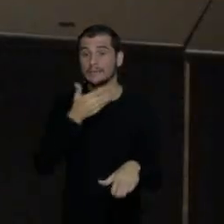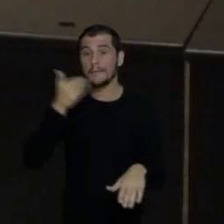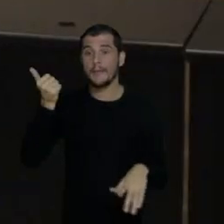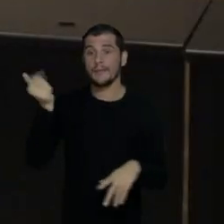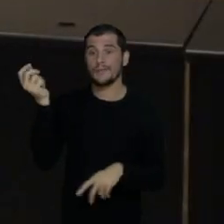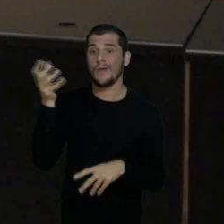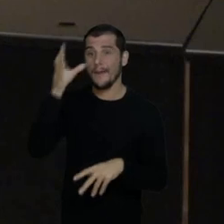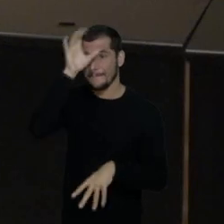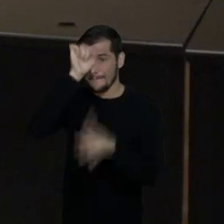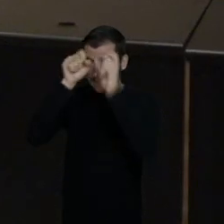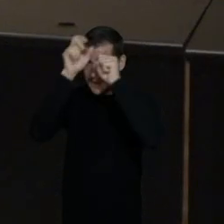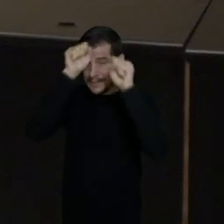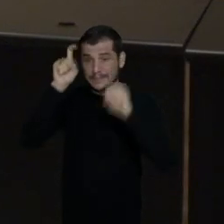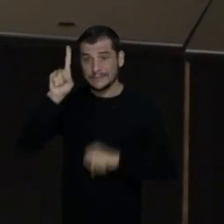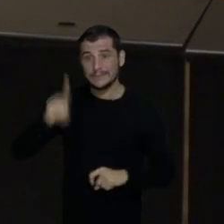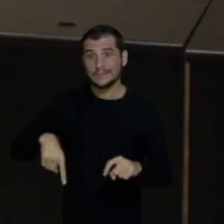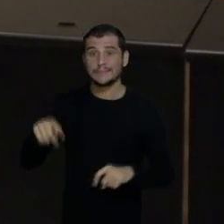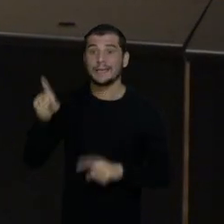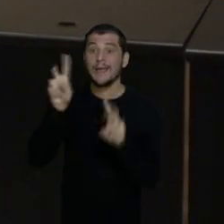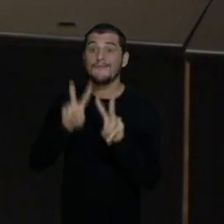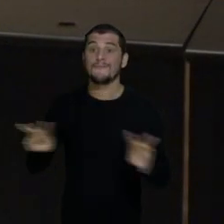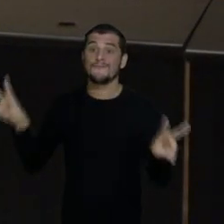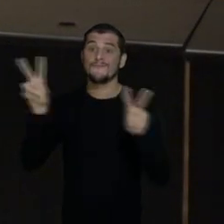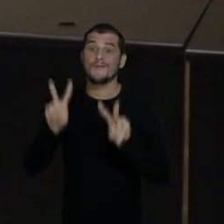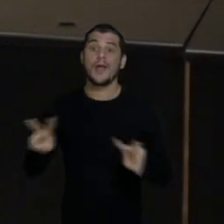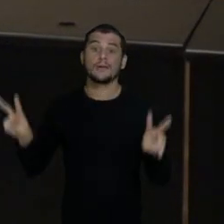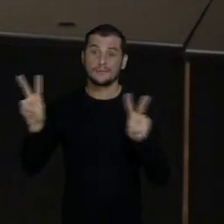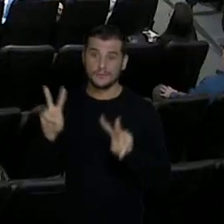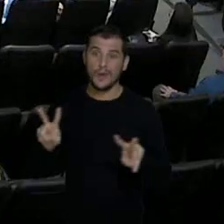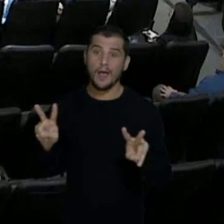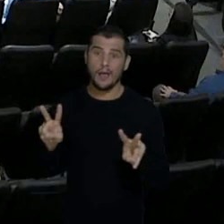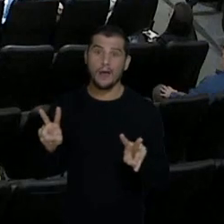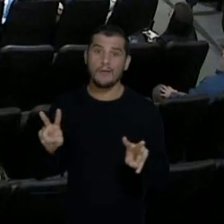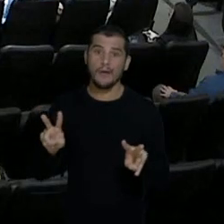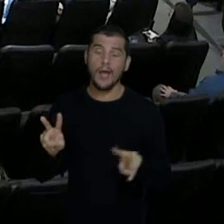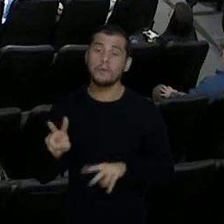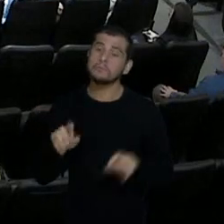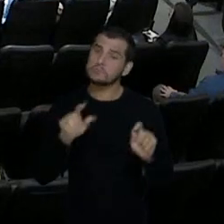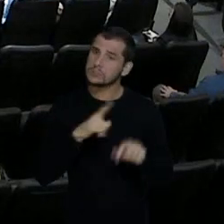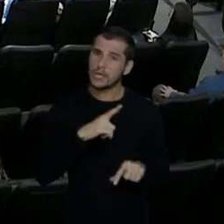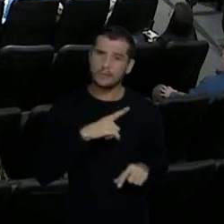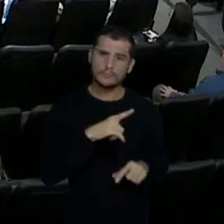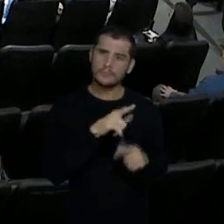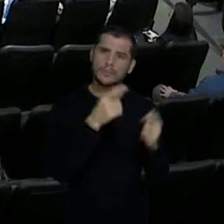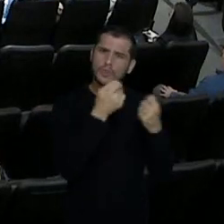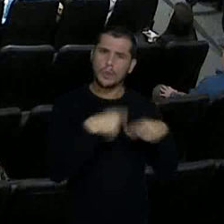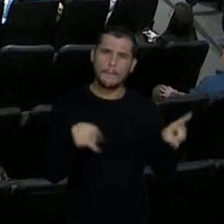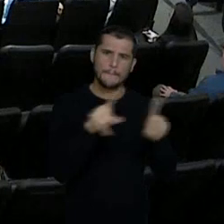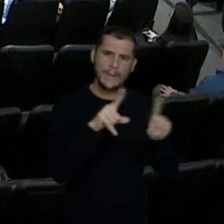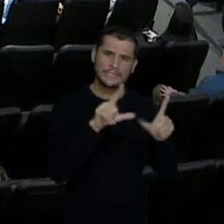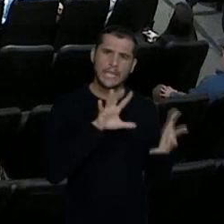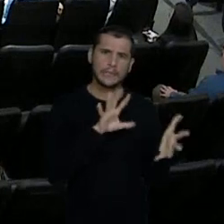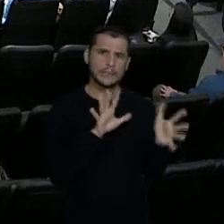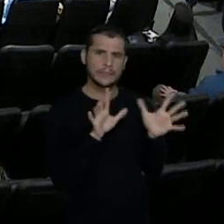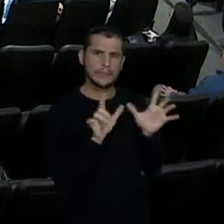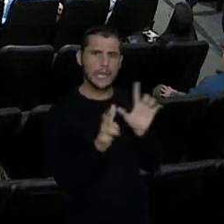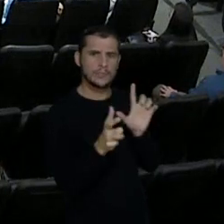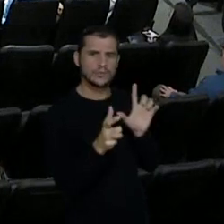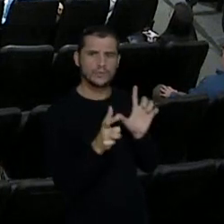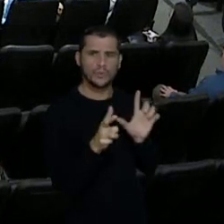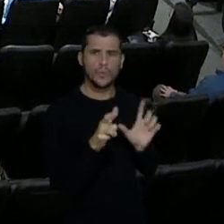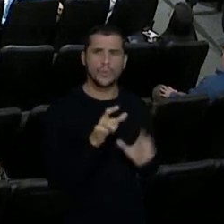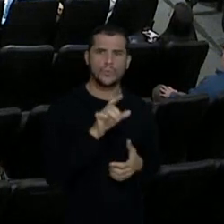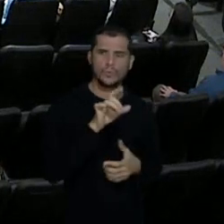mas eu tô atendendo vários outros alunos meus típicos mas que também tem um estilo de aprendizagem visual